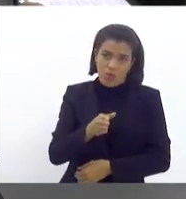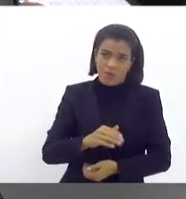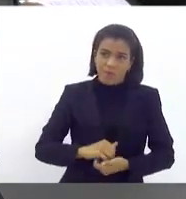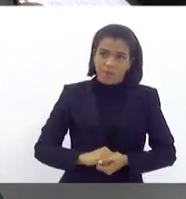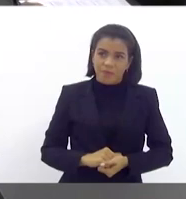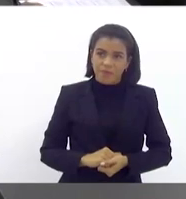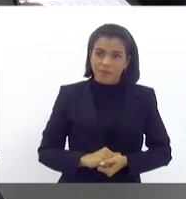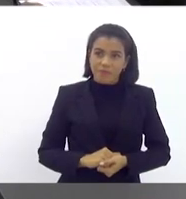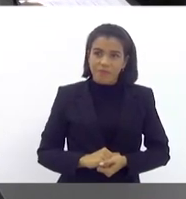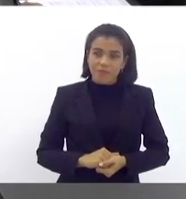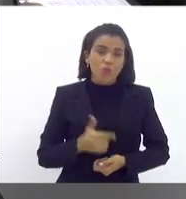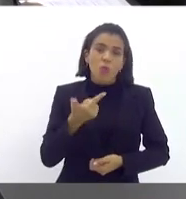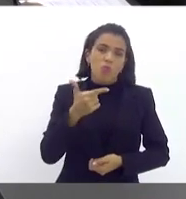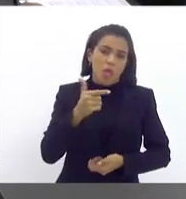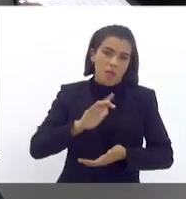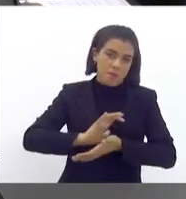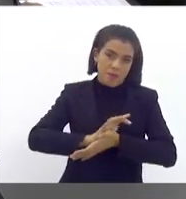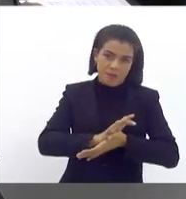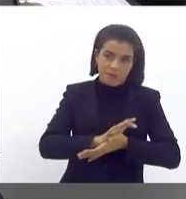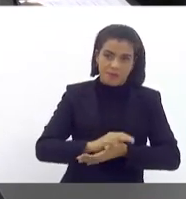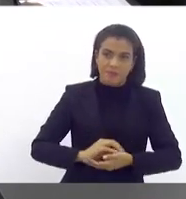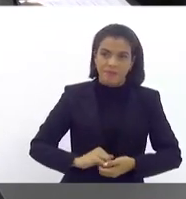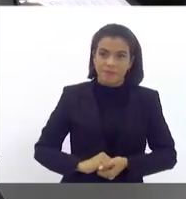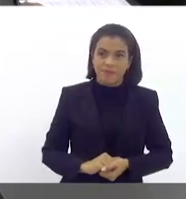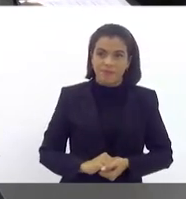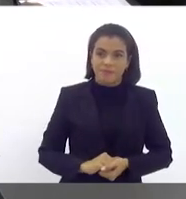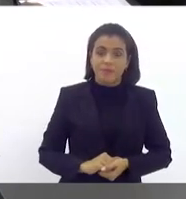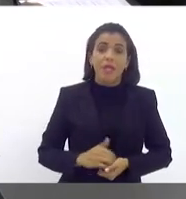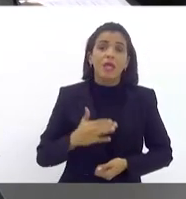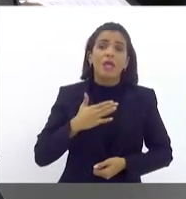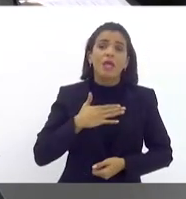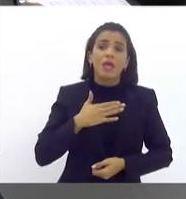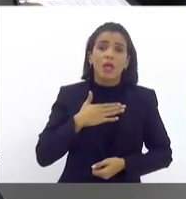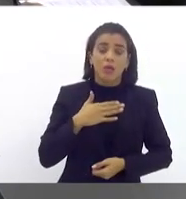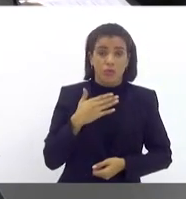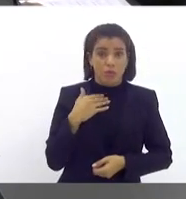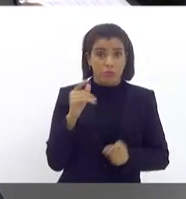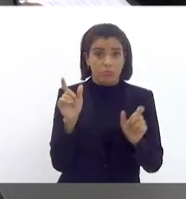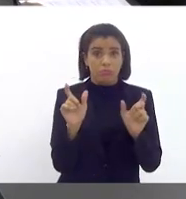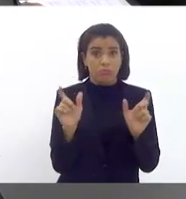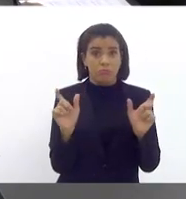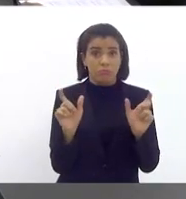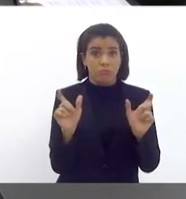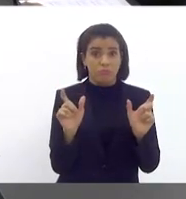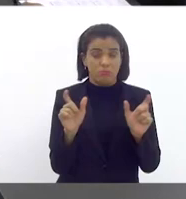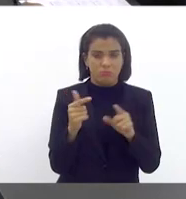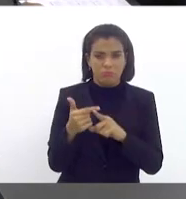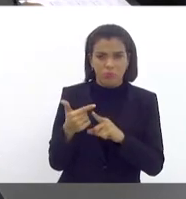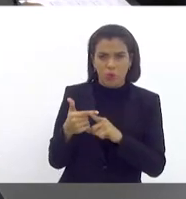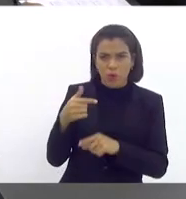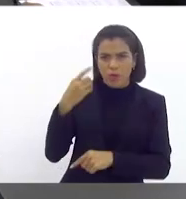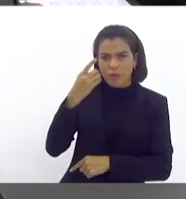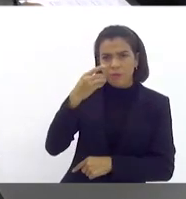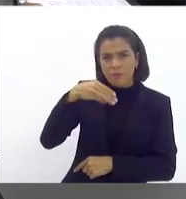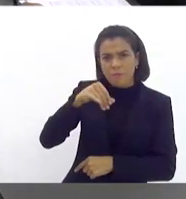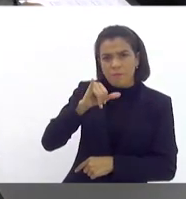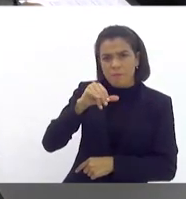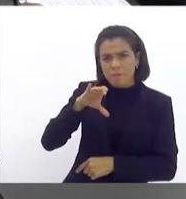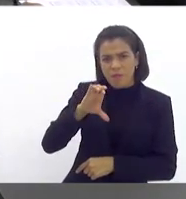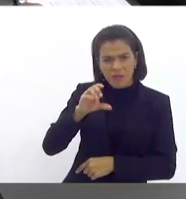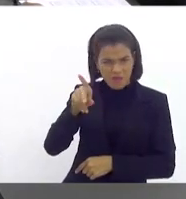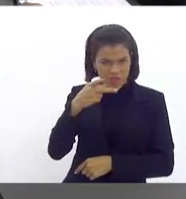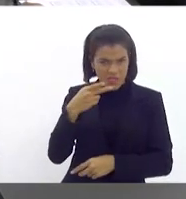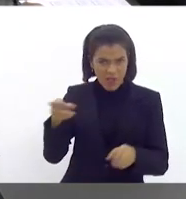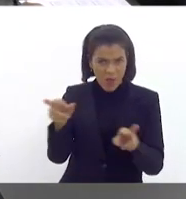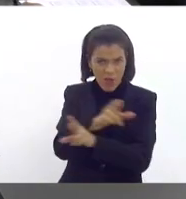sem qualquer aqui. Tipo de preconceito. Voltando aqui. Eu estou aqui muito apreensivo, porque o deputado Mink disse que vocês têm uma